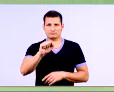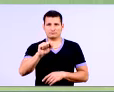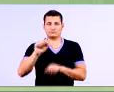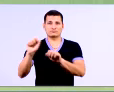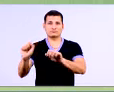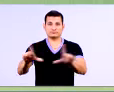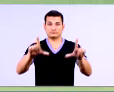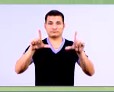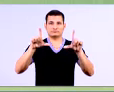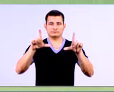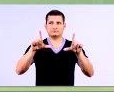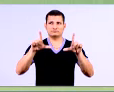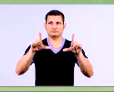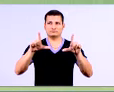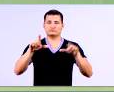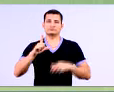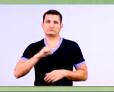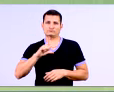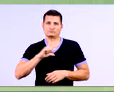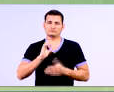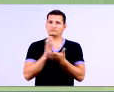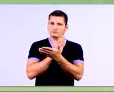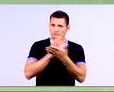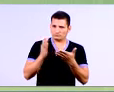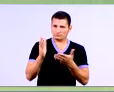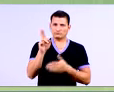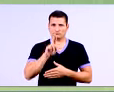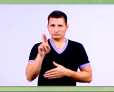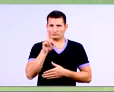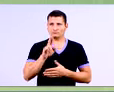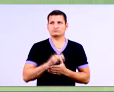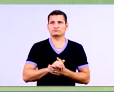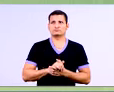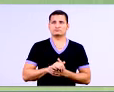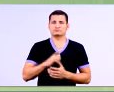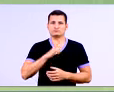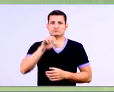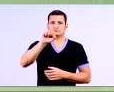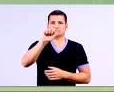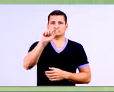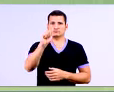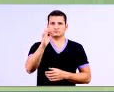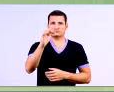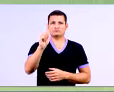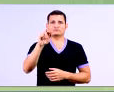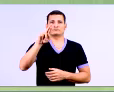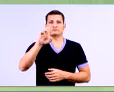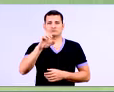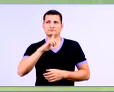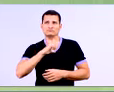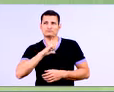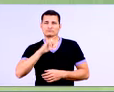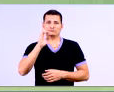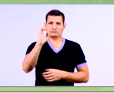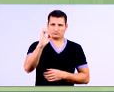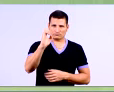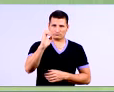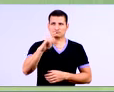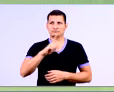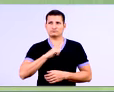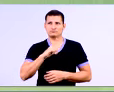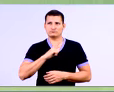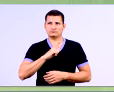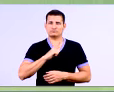por browsers. Aí aqui nós temos o Safari, nós temos o Internet Explorer, o Chrome, nós temos